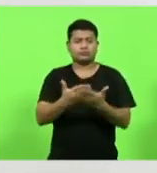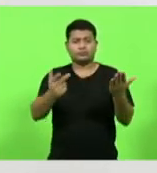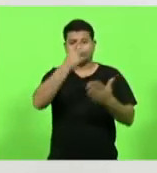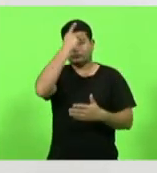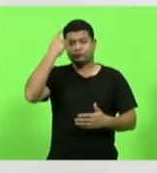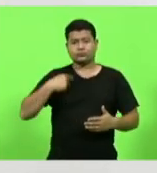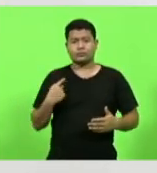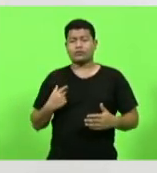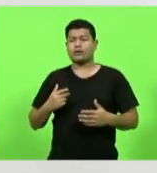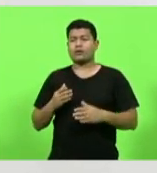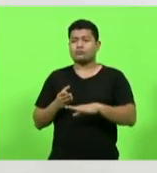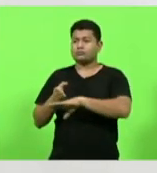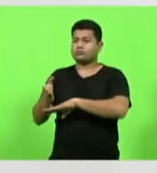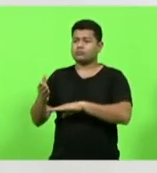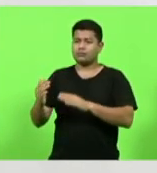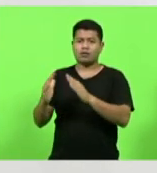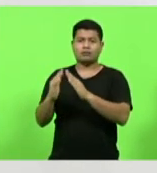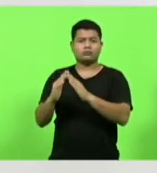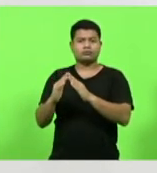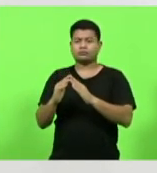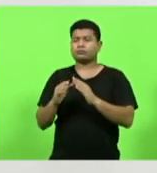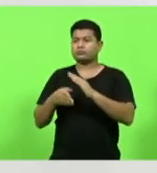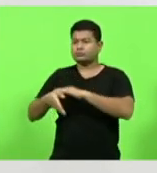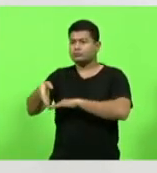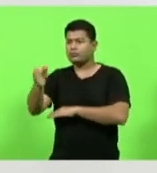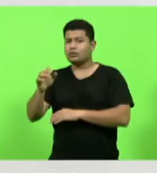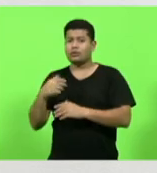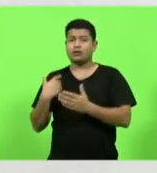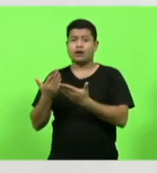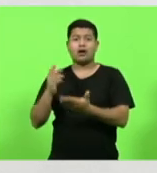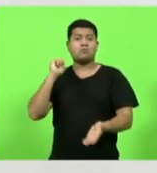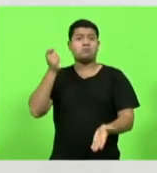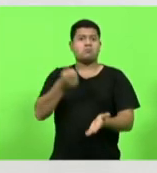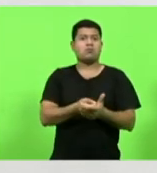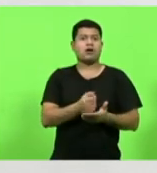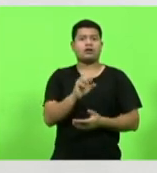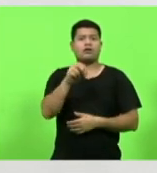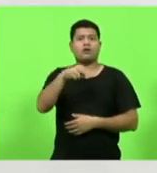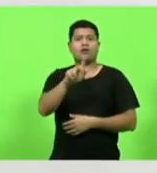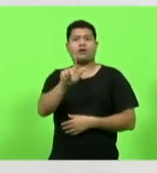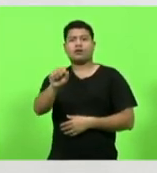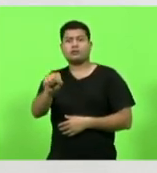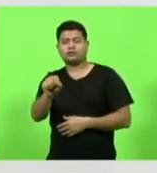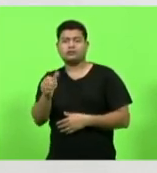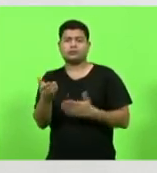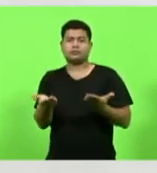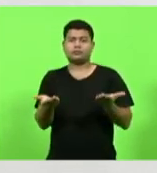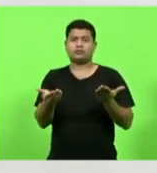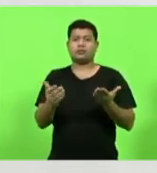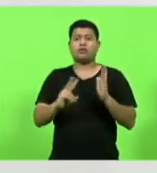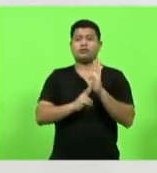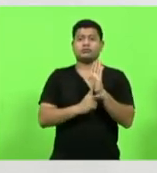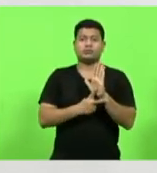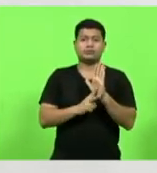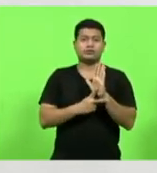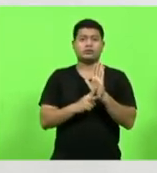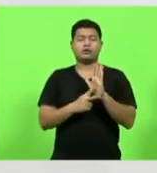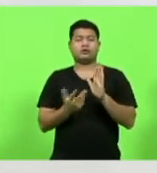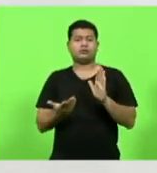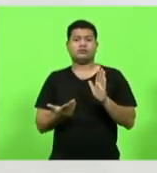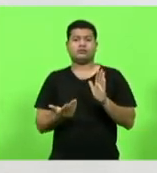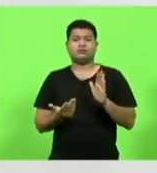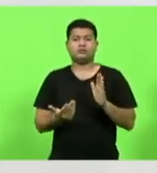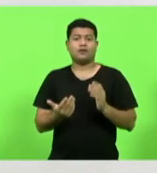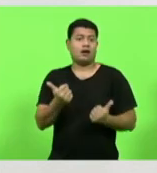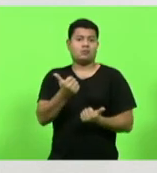saem de casa e não são pagas por ONGs, não são pagas por sindicatos, não são